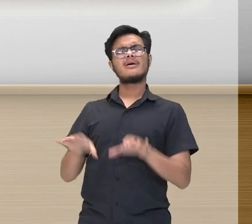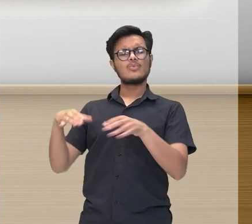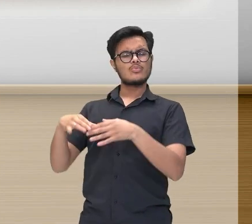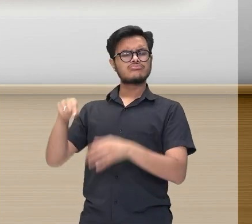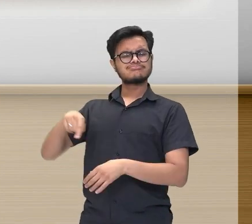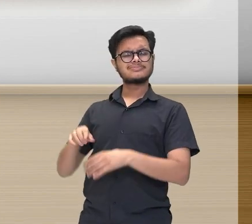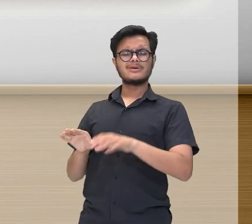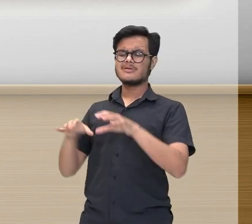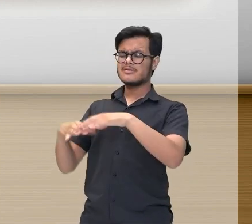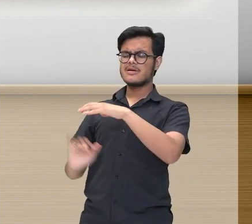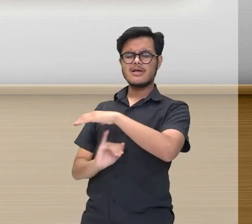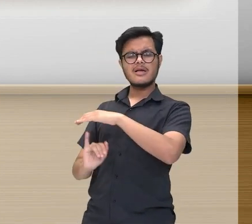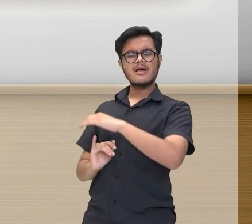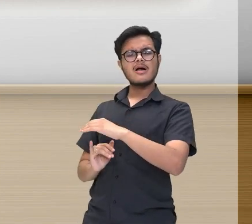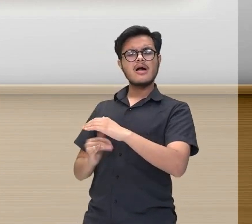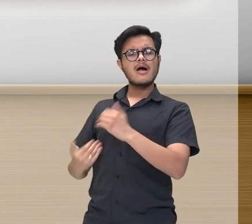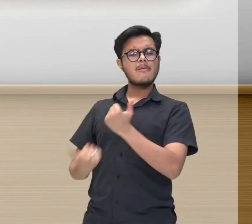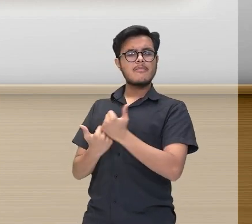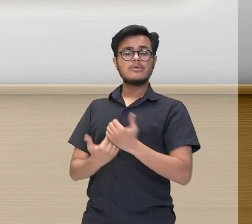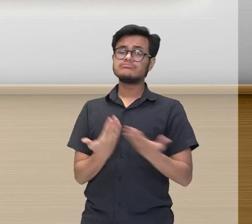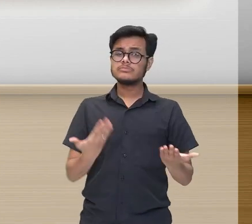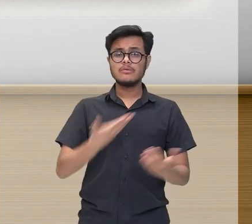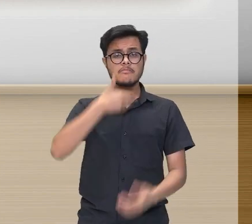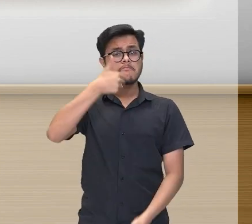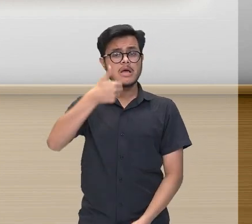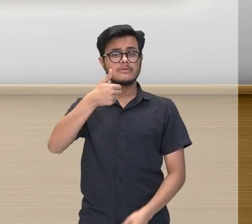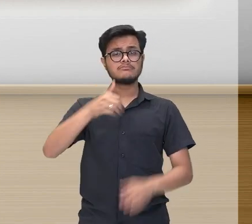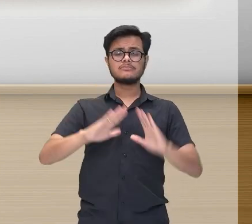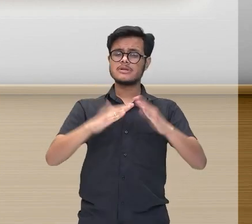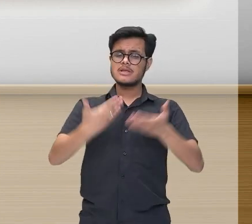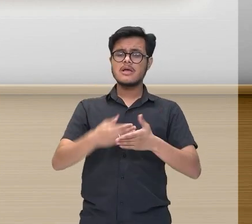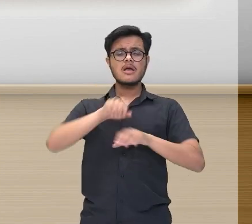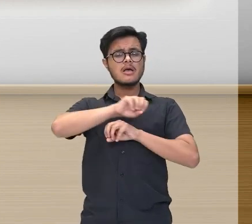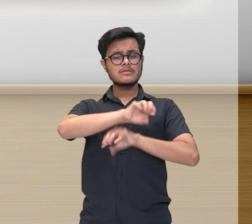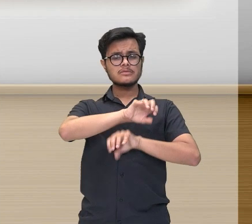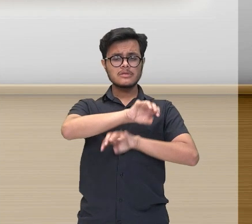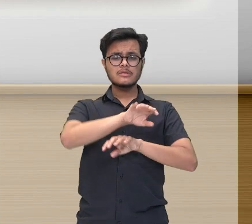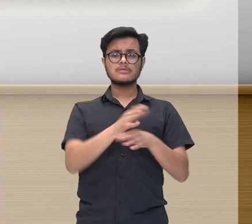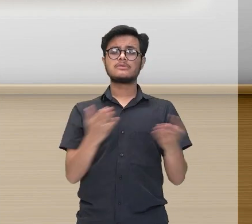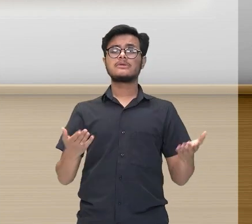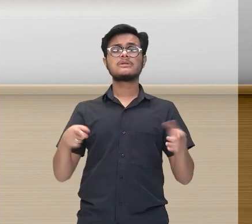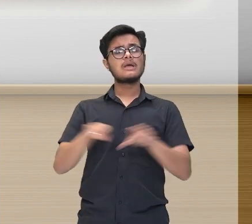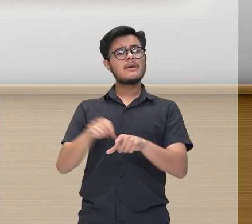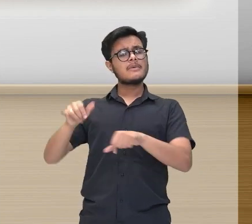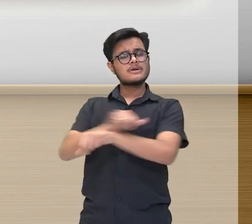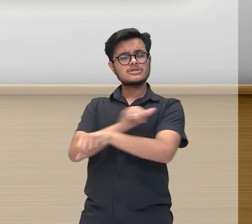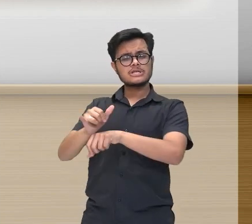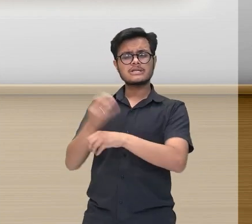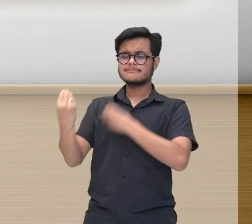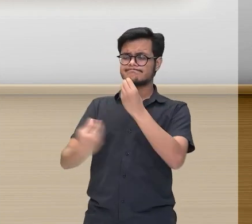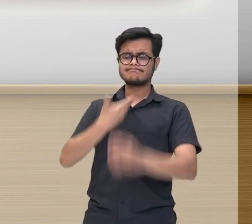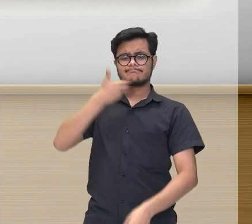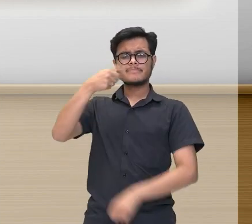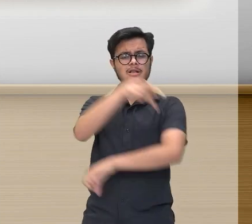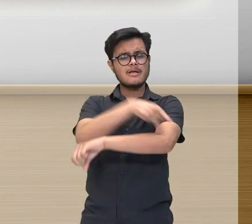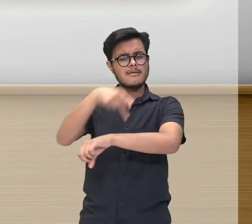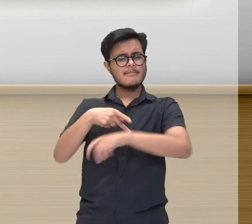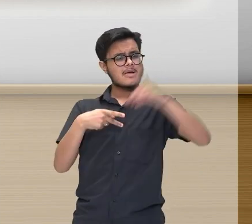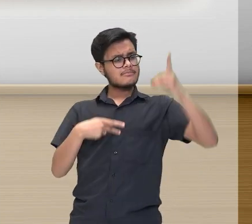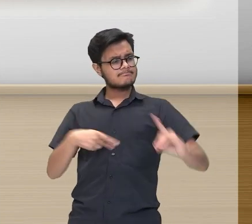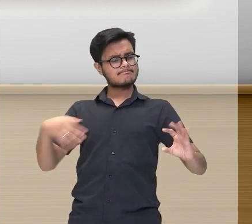professor? Né, melhorando ali, ajudando a melhorar a qualidade de ensino, né, buscando de repente formas junto à gestão